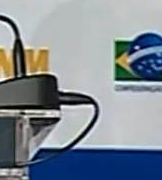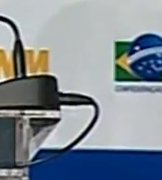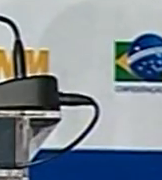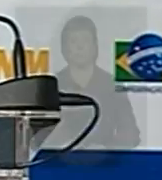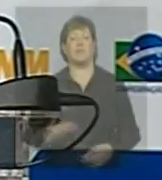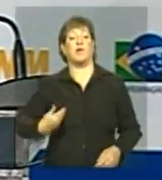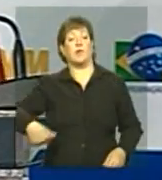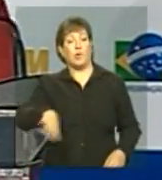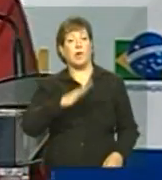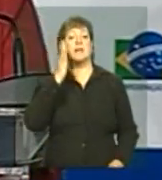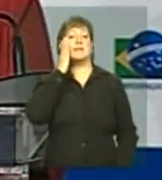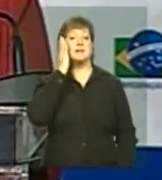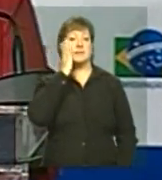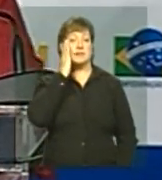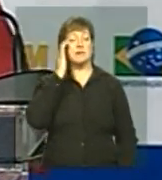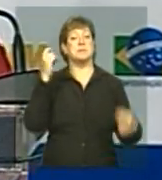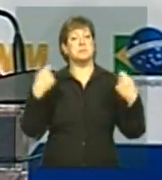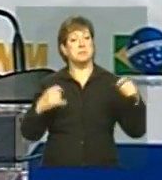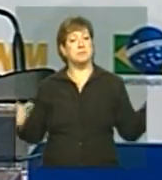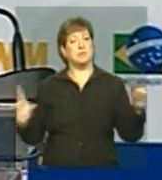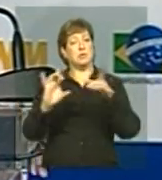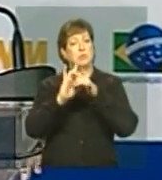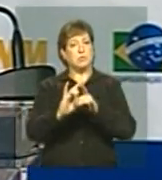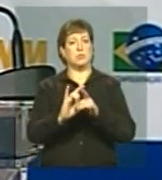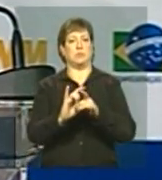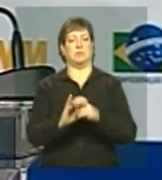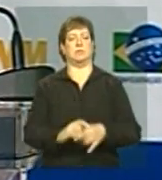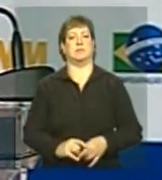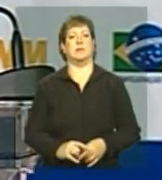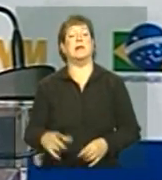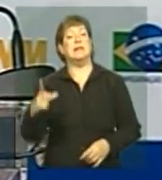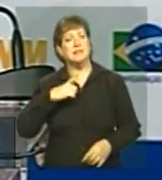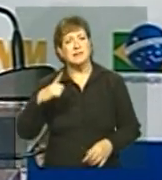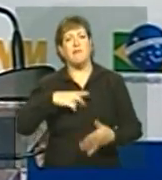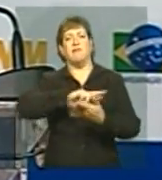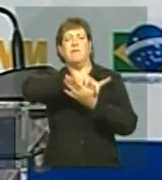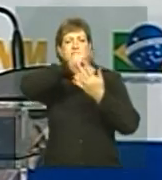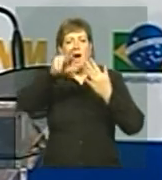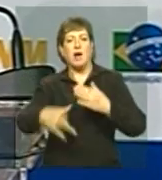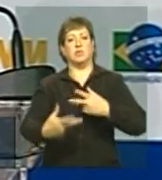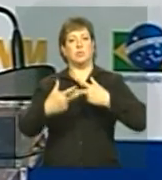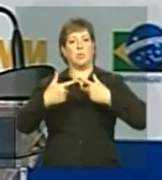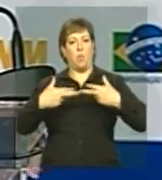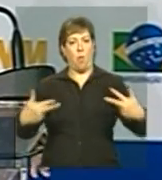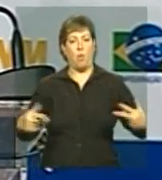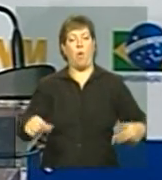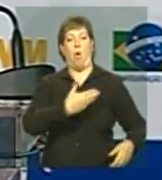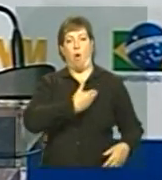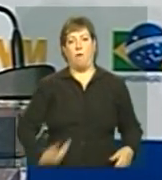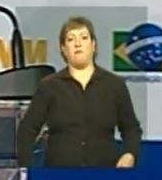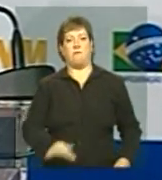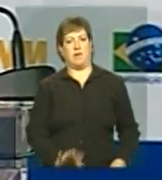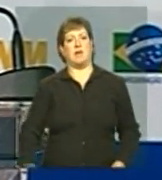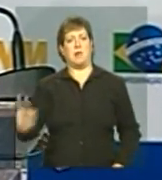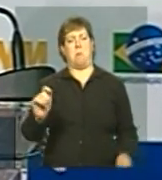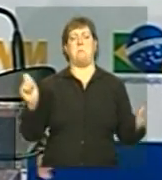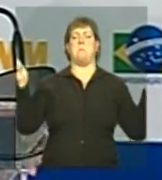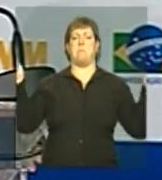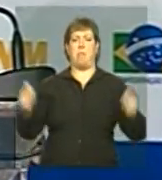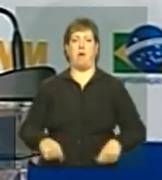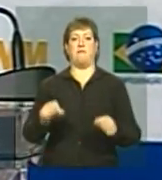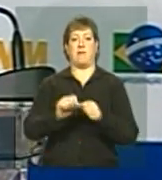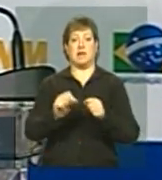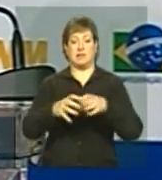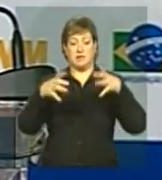Nós sabemos que tem várias coisas que o governo federal tem poder de fazer no plano